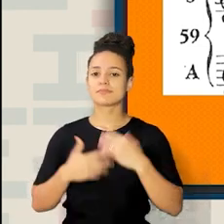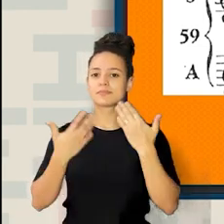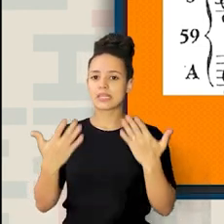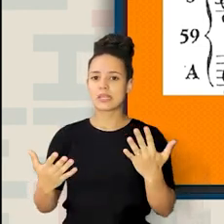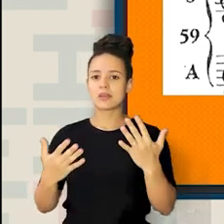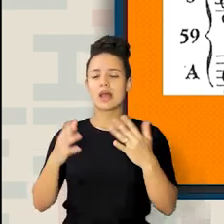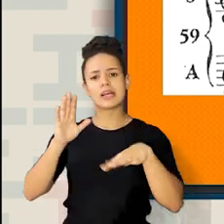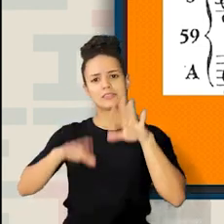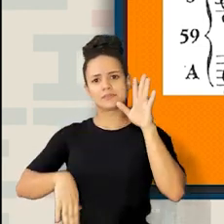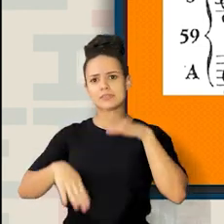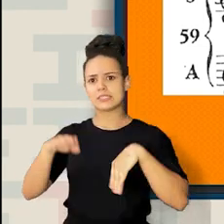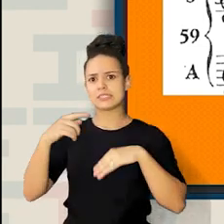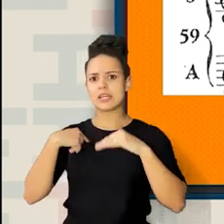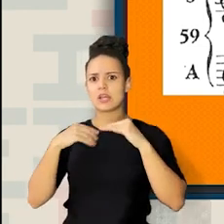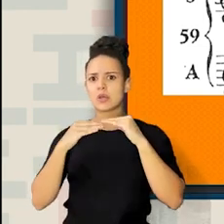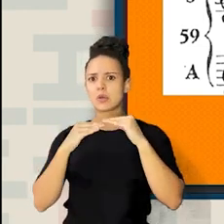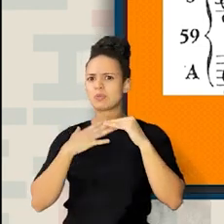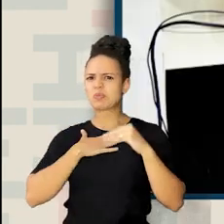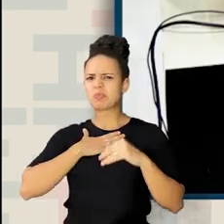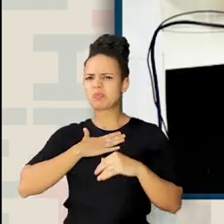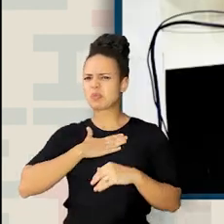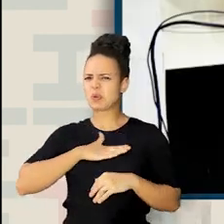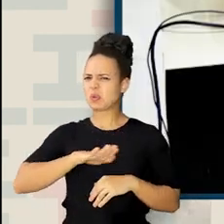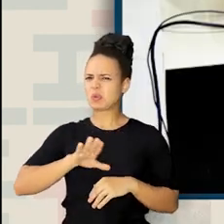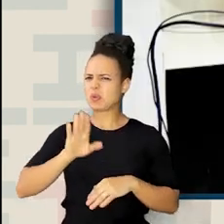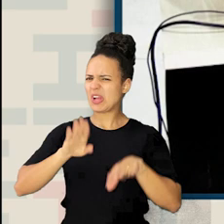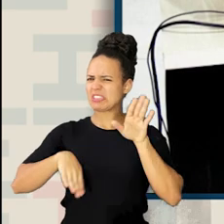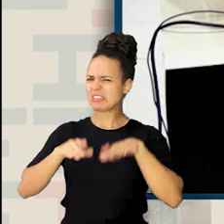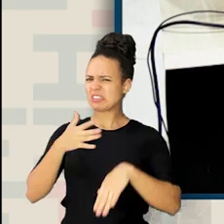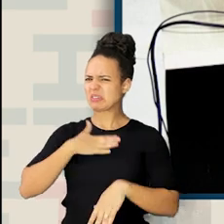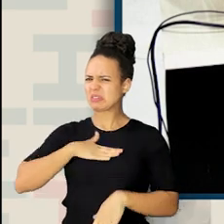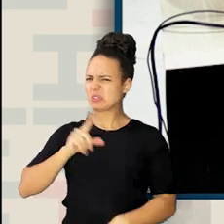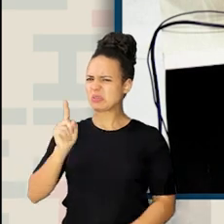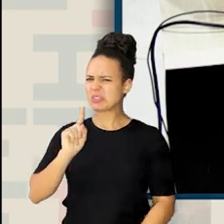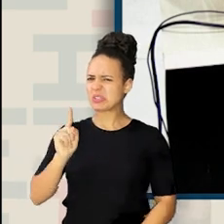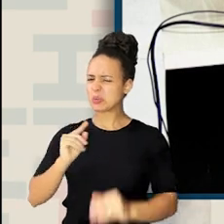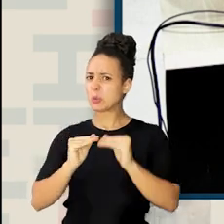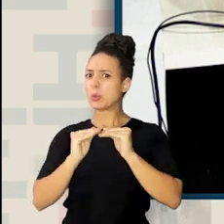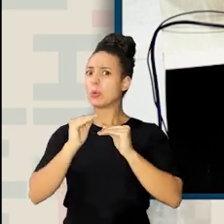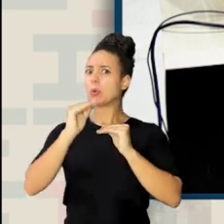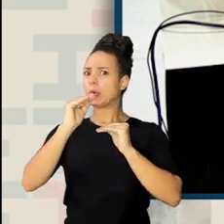Então, em alguns momentos eu não fiquei muito satisfeita. Busquei